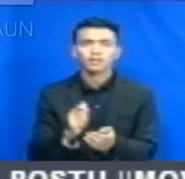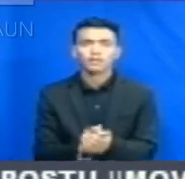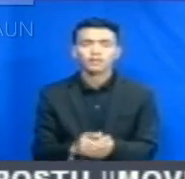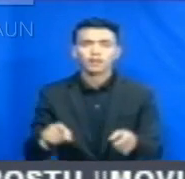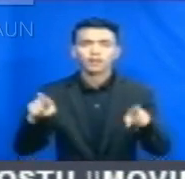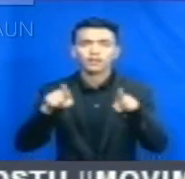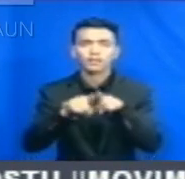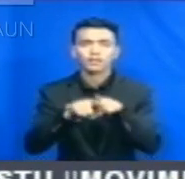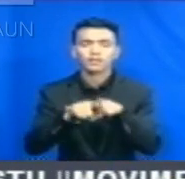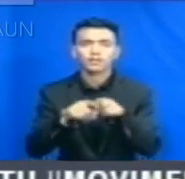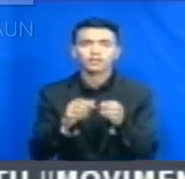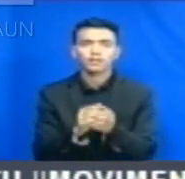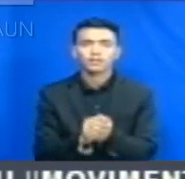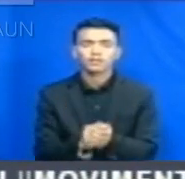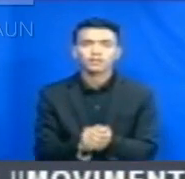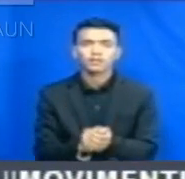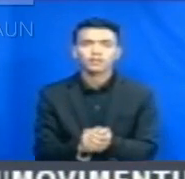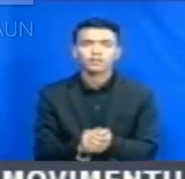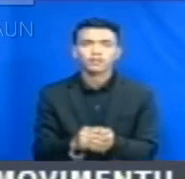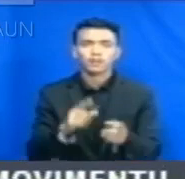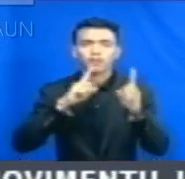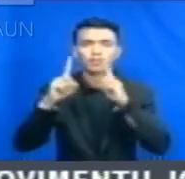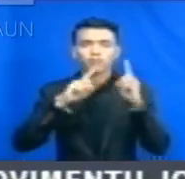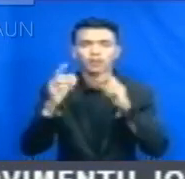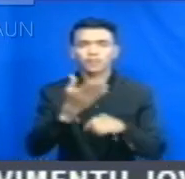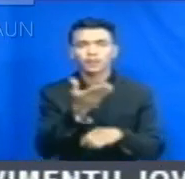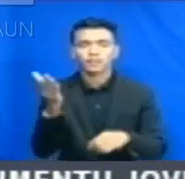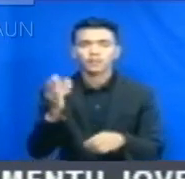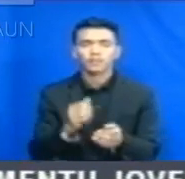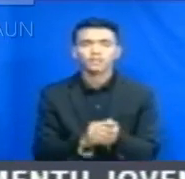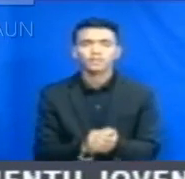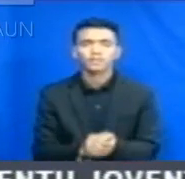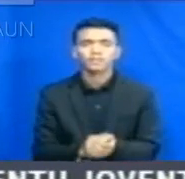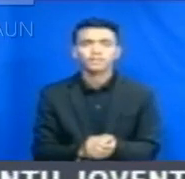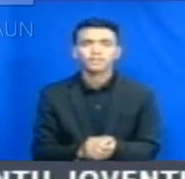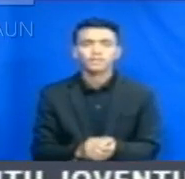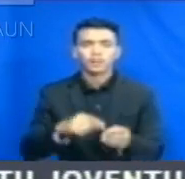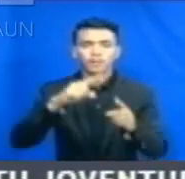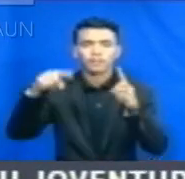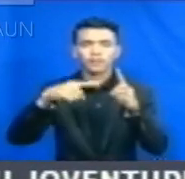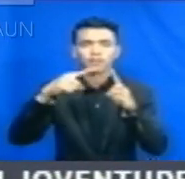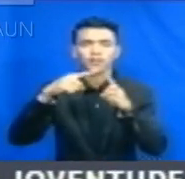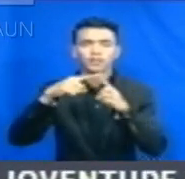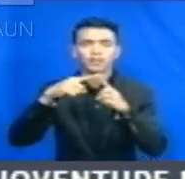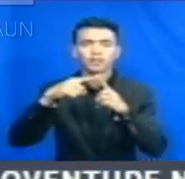Hanesan, tu explica bem, tu pode ser a katak, o anhira